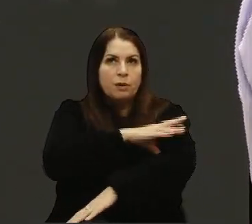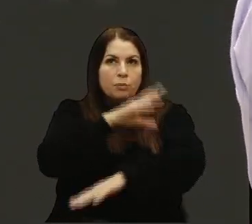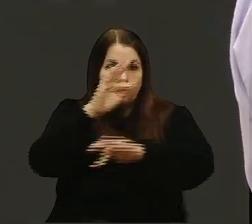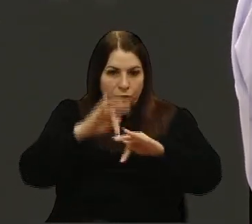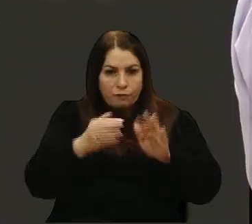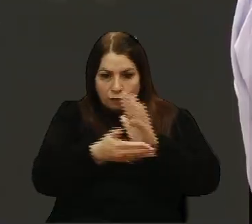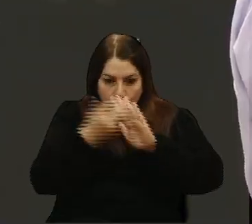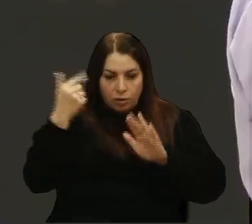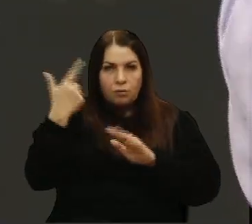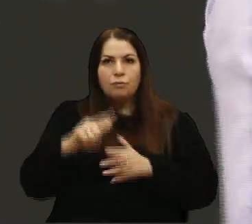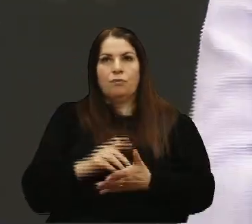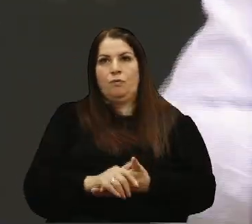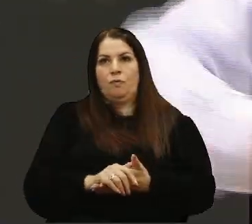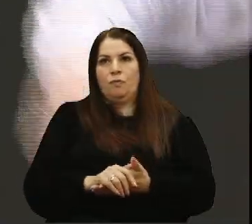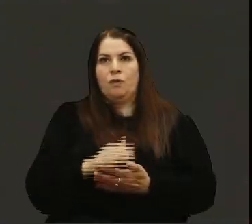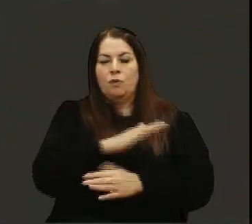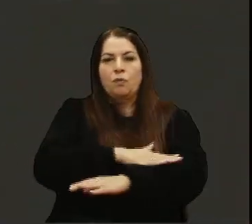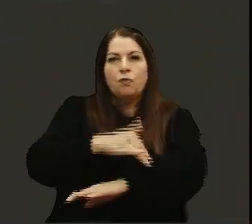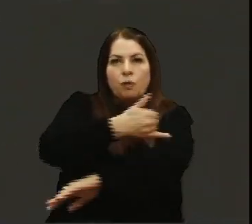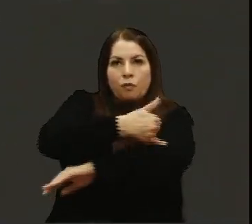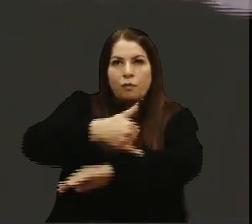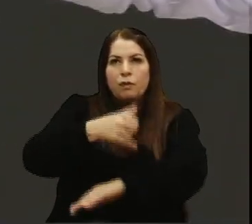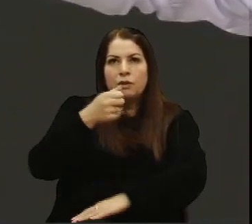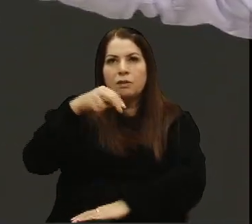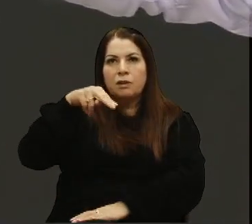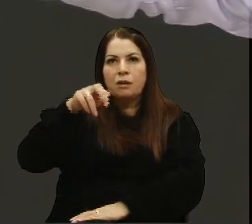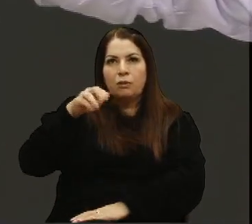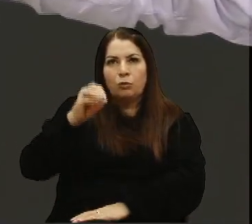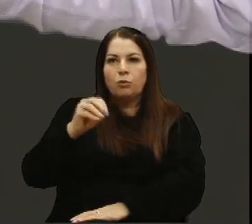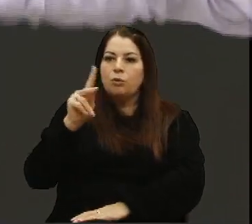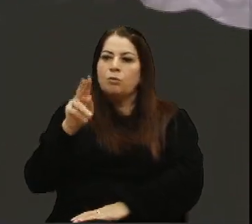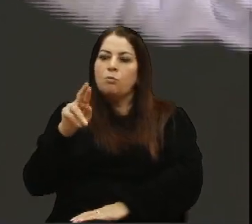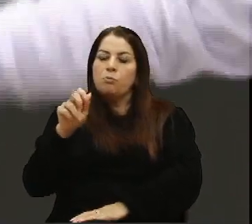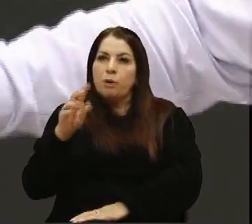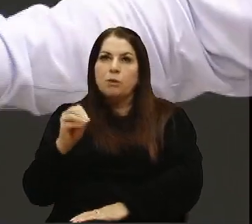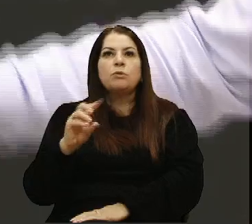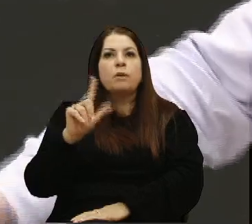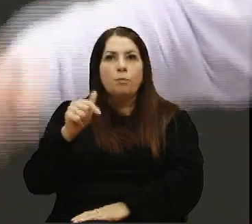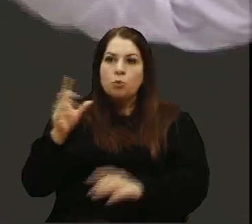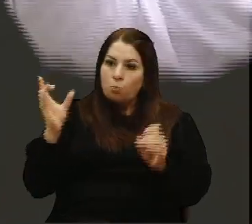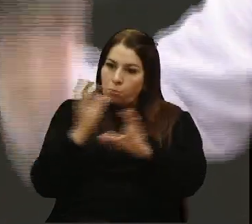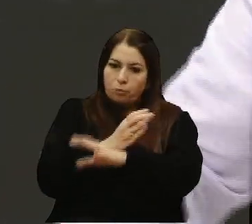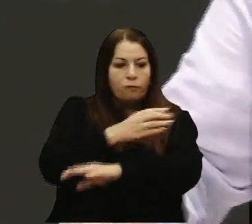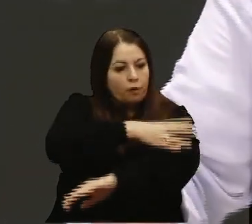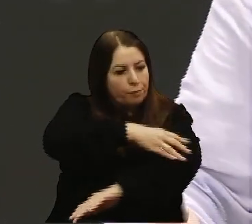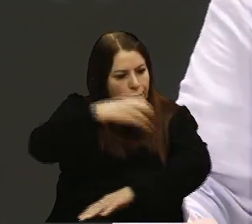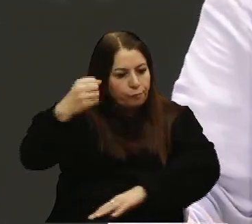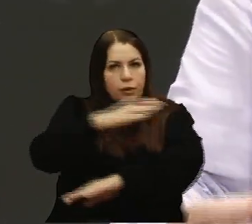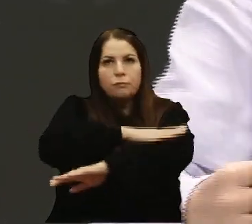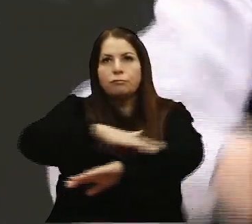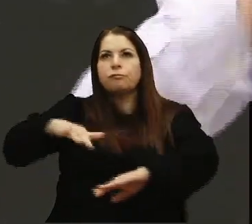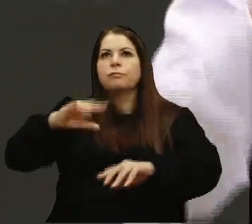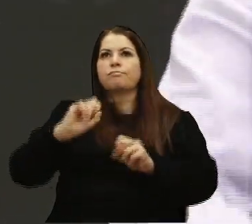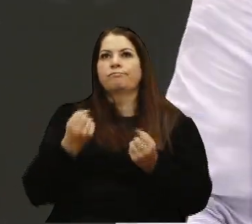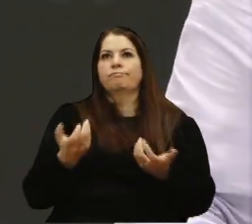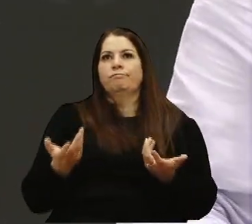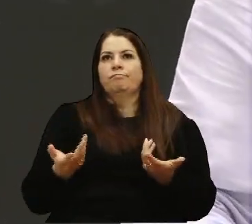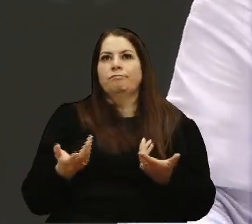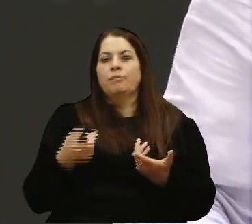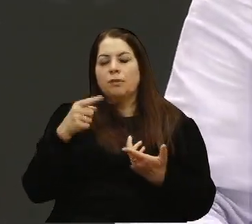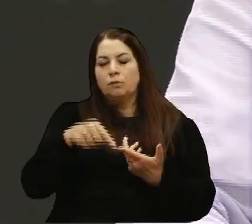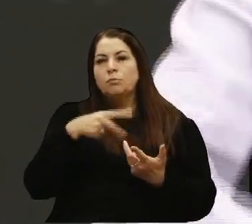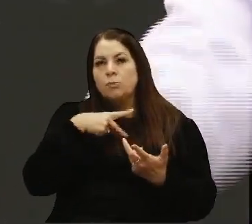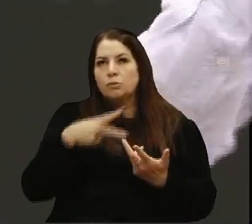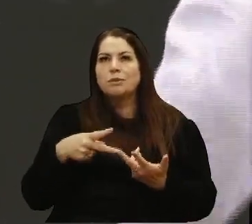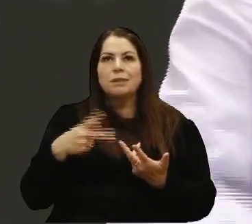arrancado. Ao asfalto arrancado na Antônio Prado, que depois da conclusão foi arrancado. Isso aqui,